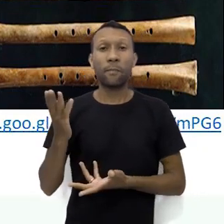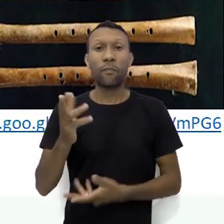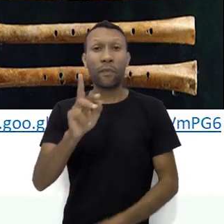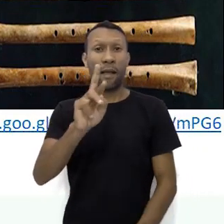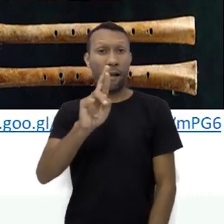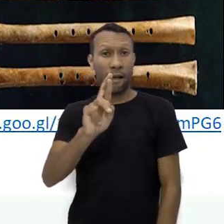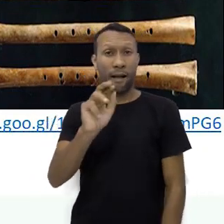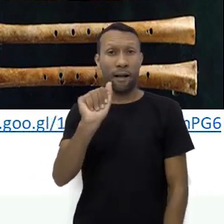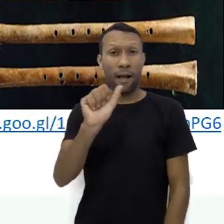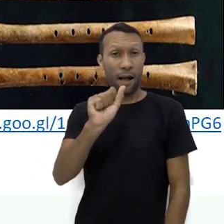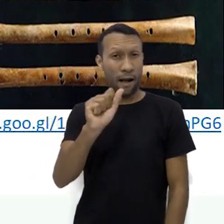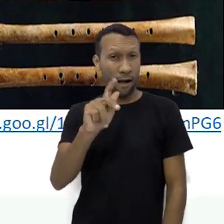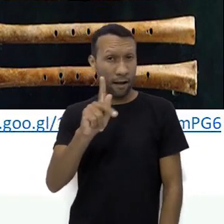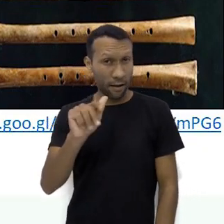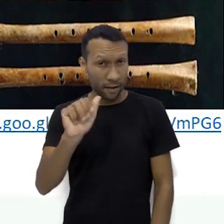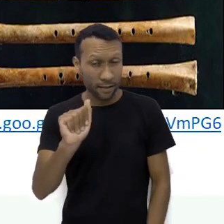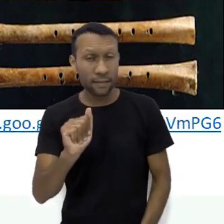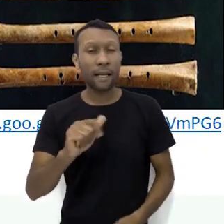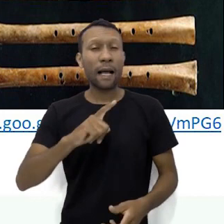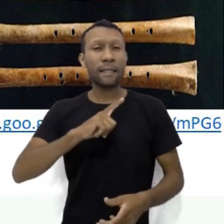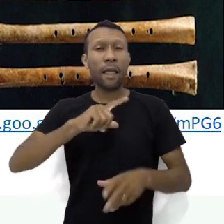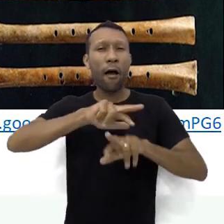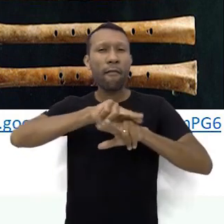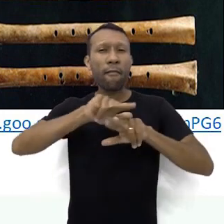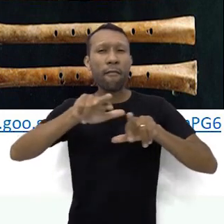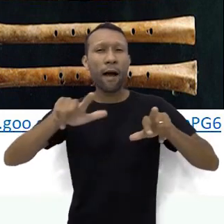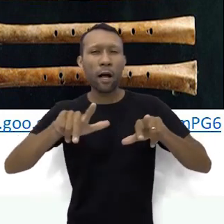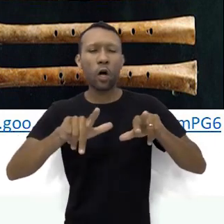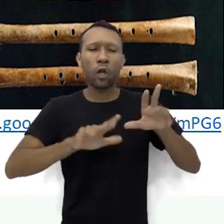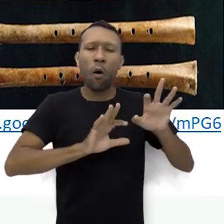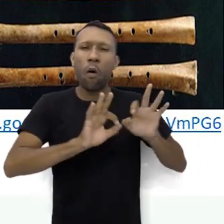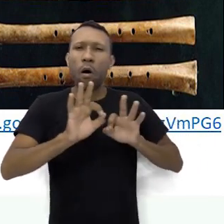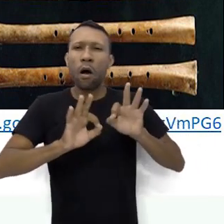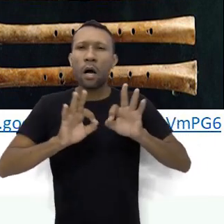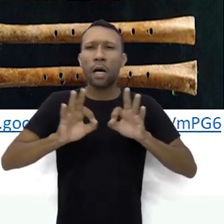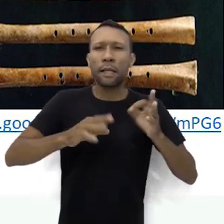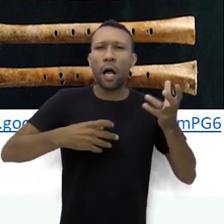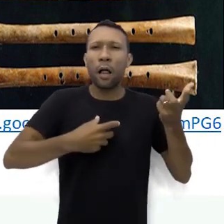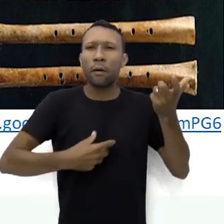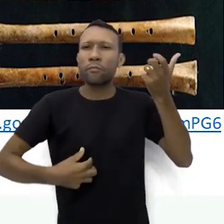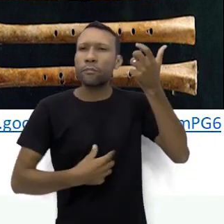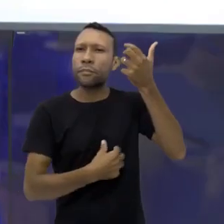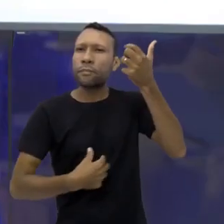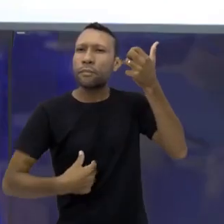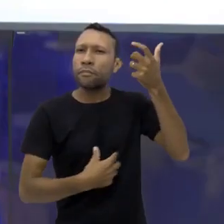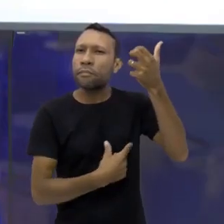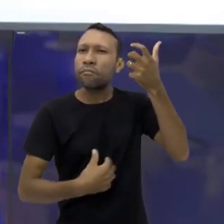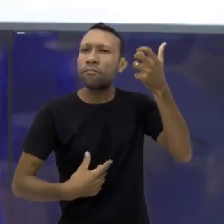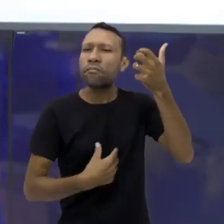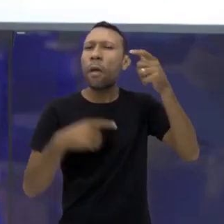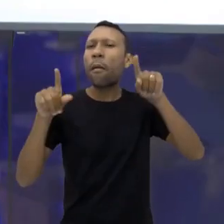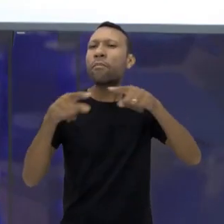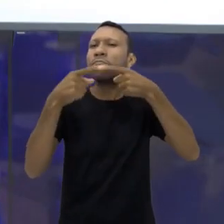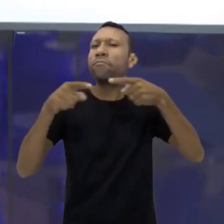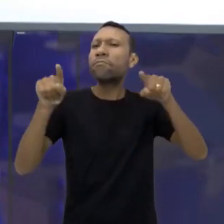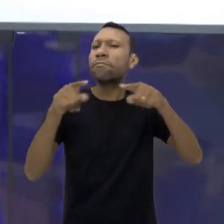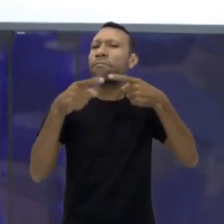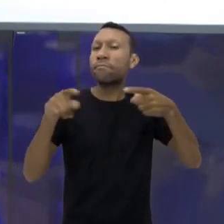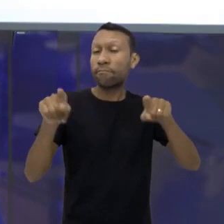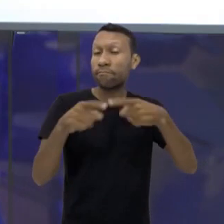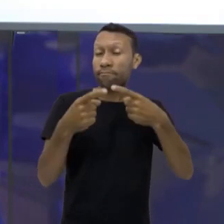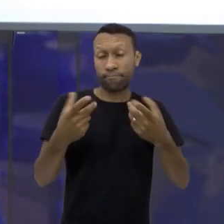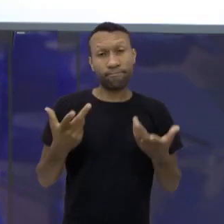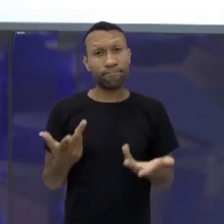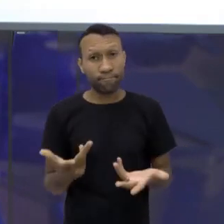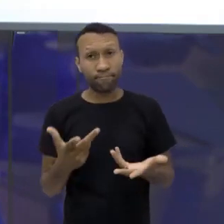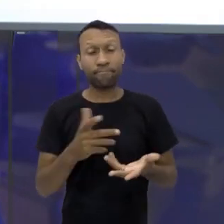um conjunto de determinadas notas organizadas em melodias com temas musicais.